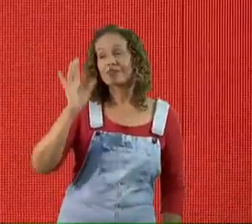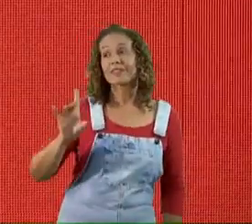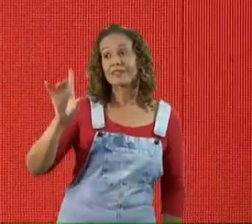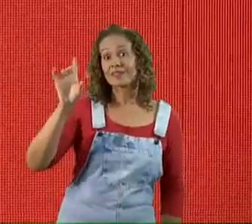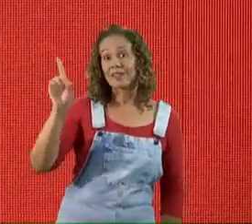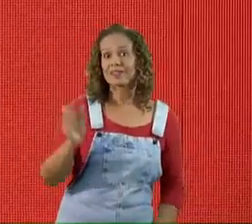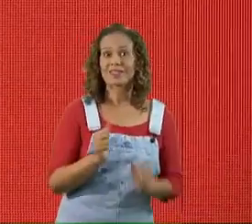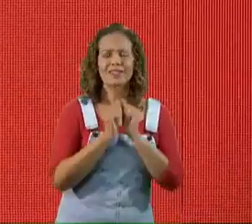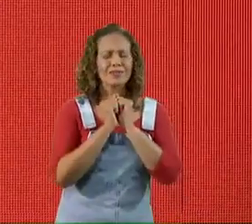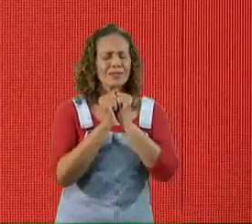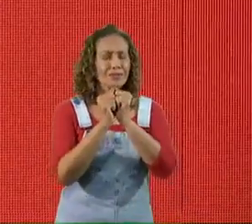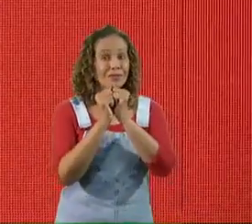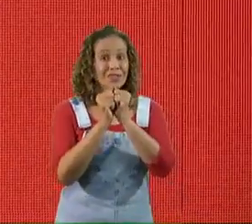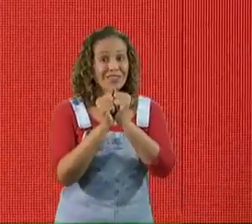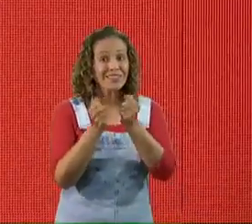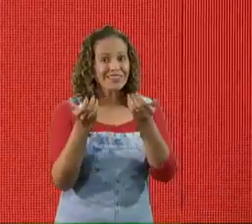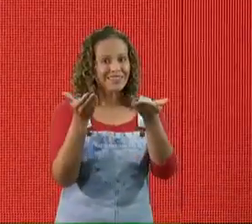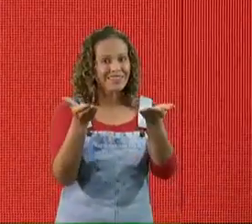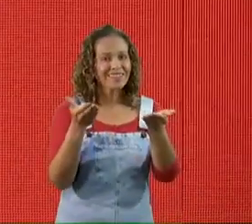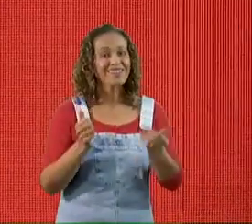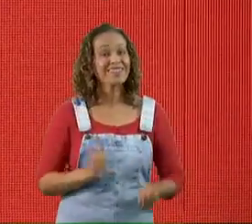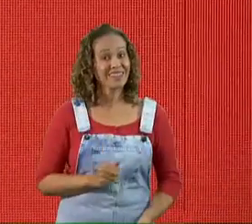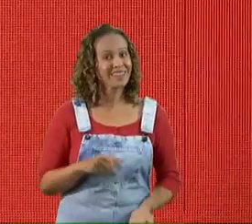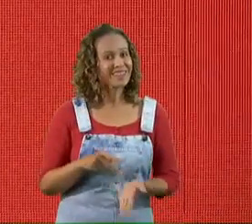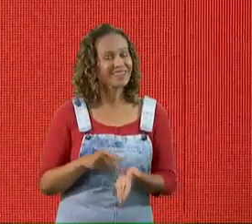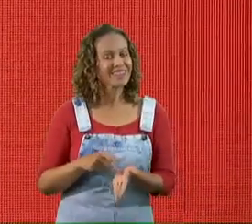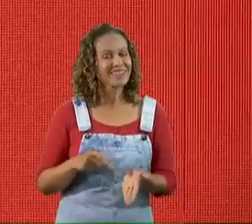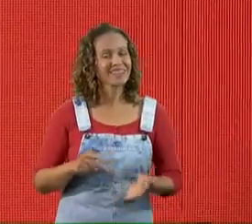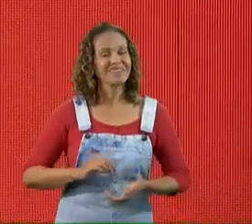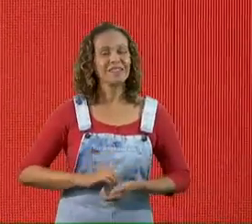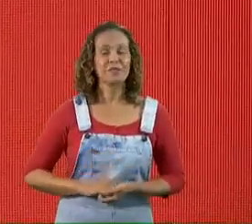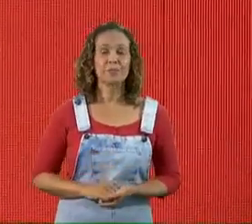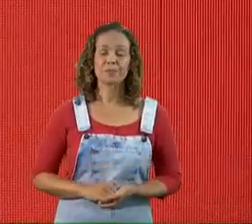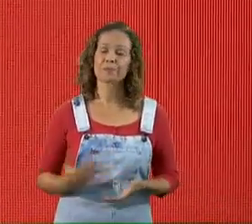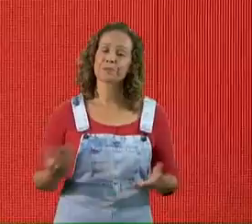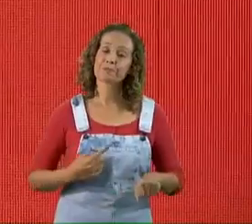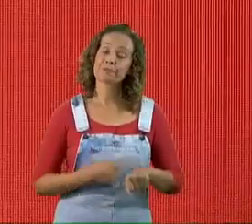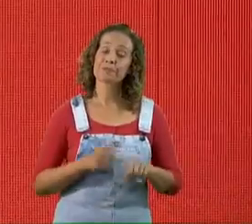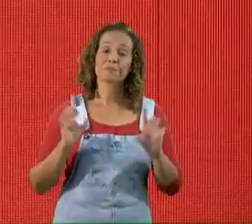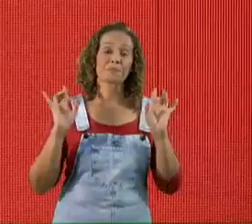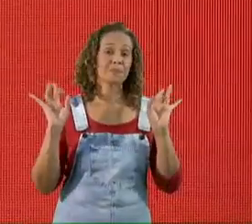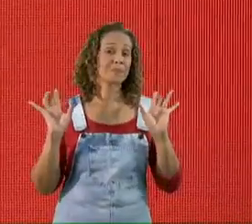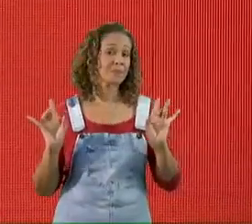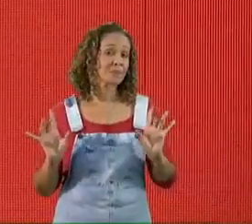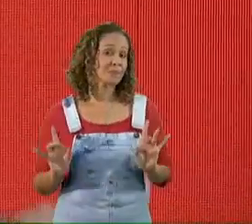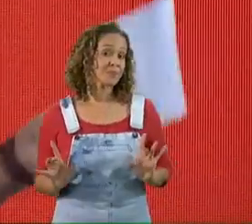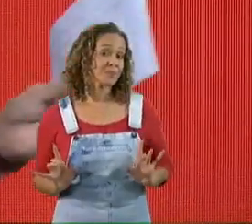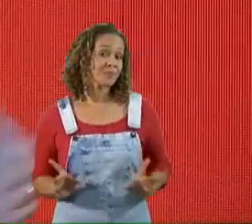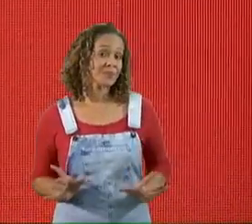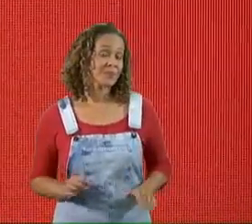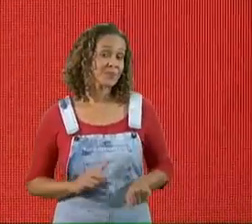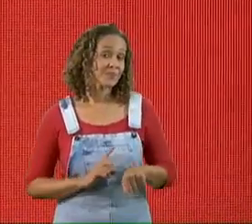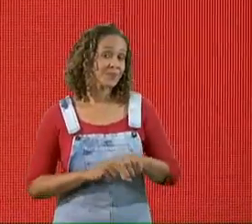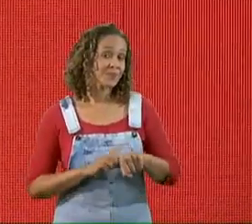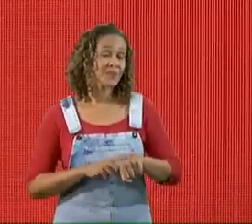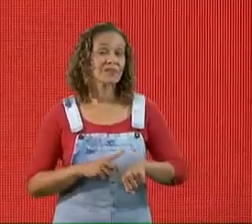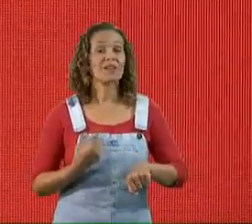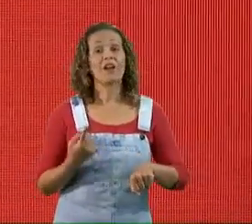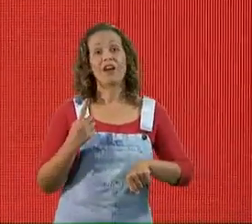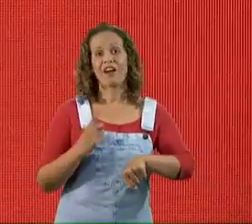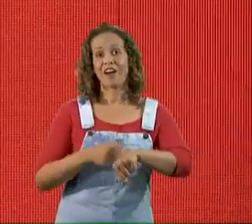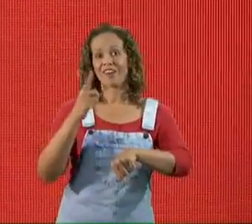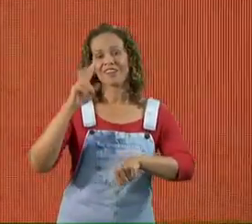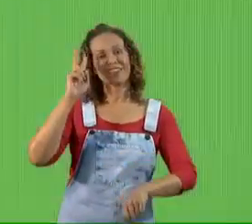está lá, bem juntinho de você. Isso mesmo. Agora o nosso momento especial aqui, o nosso momento Hora da